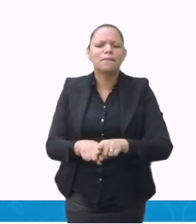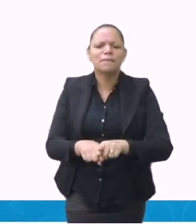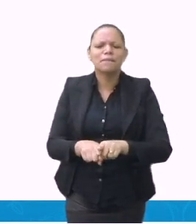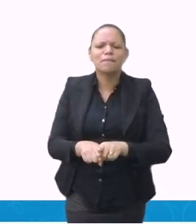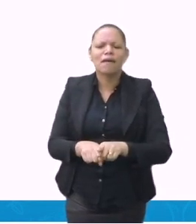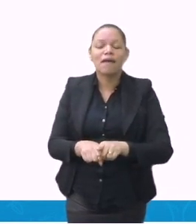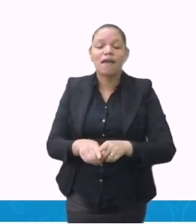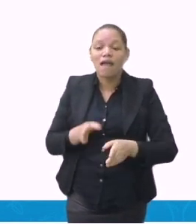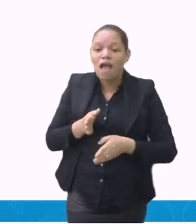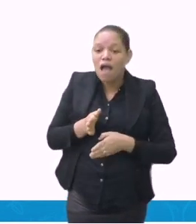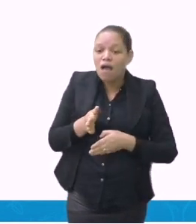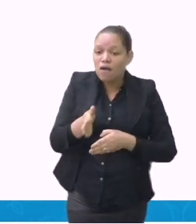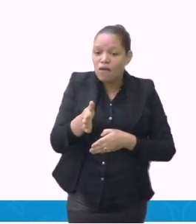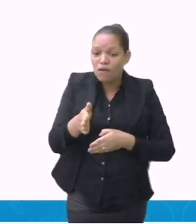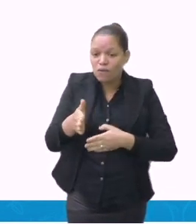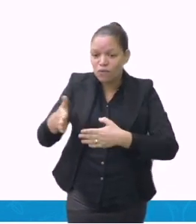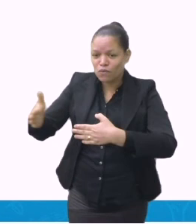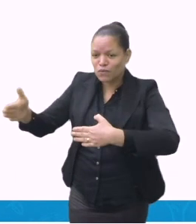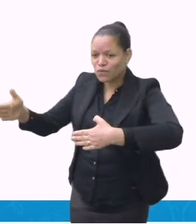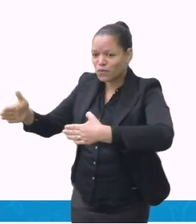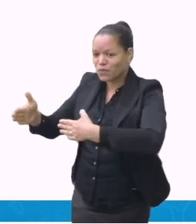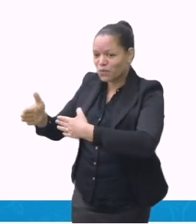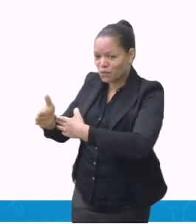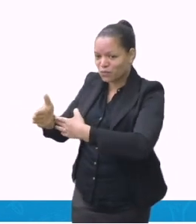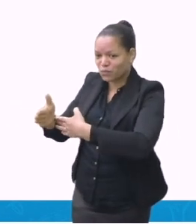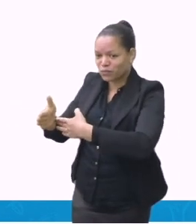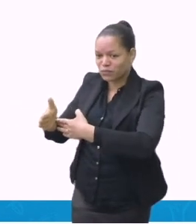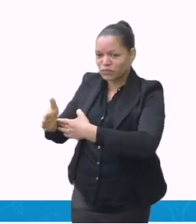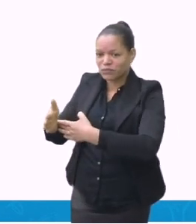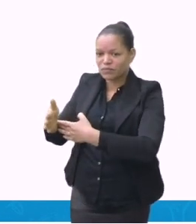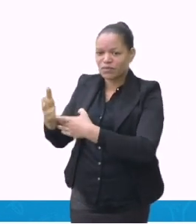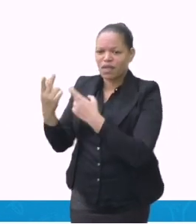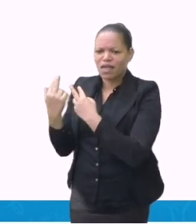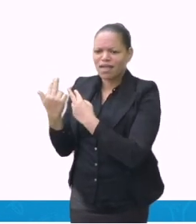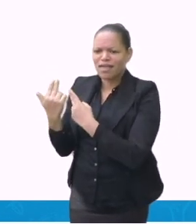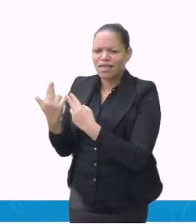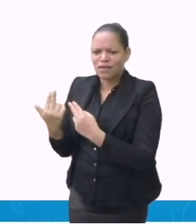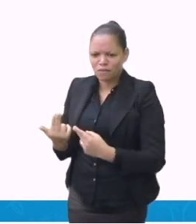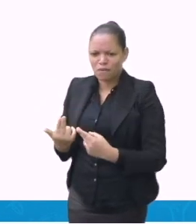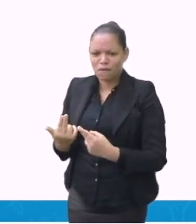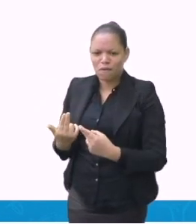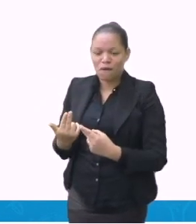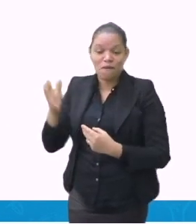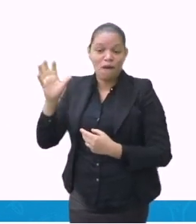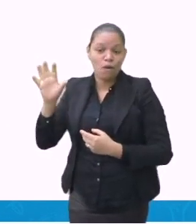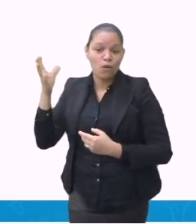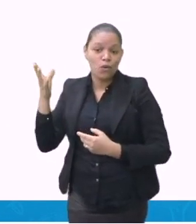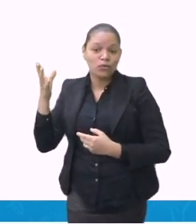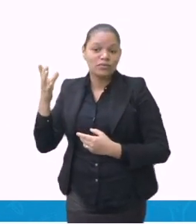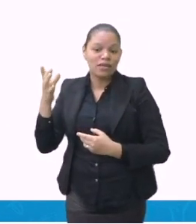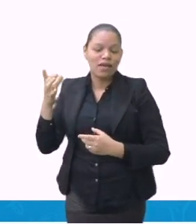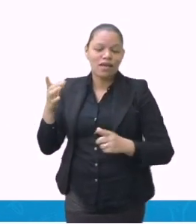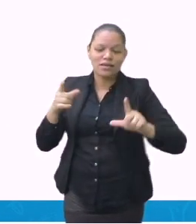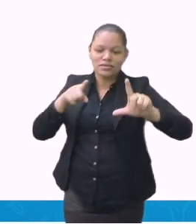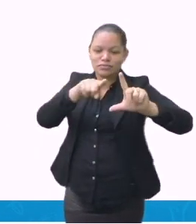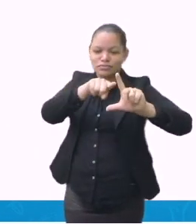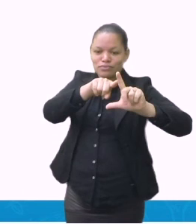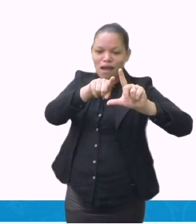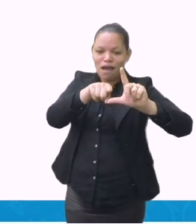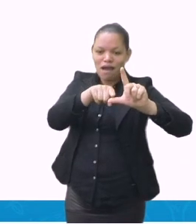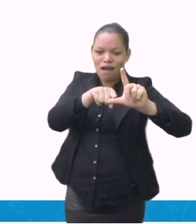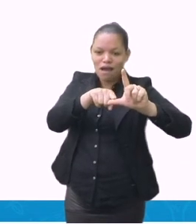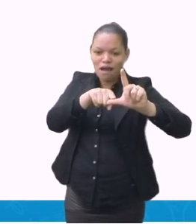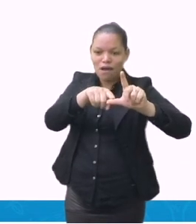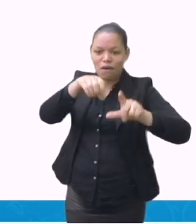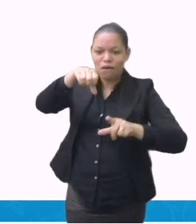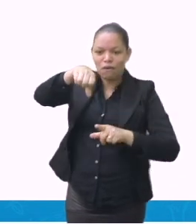cruzam, apresentando um ponto em comum, formando ângulos de 90 graus.